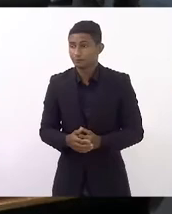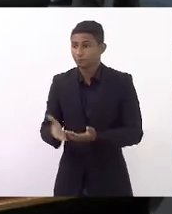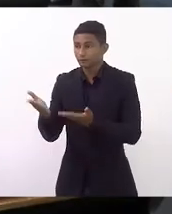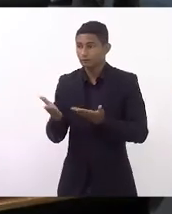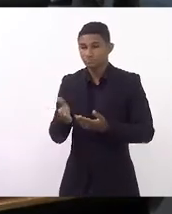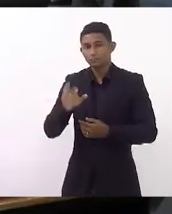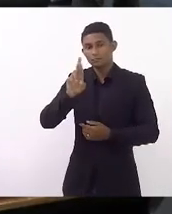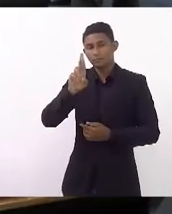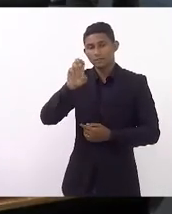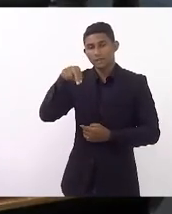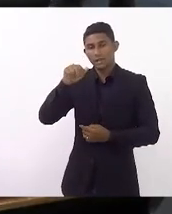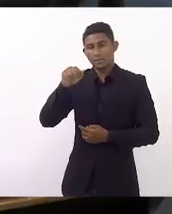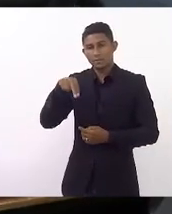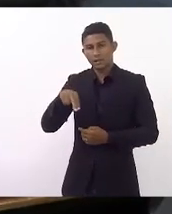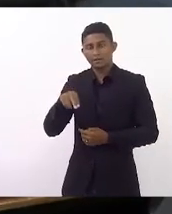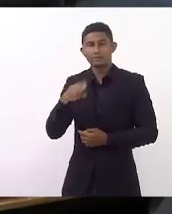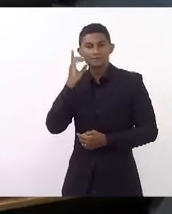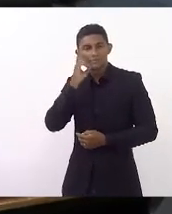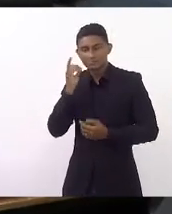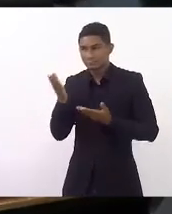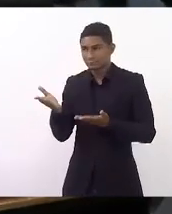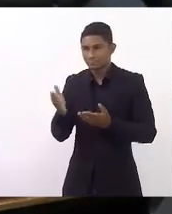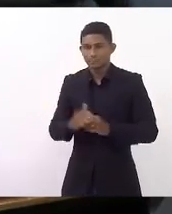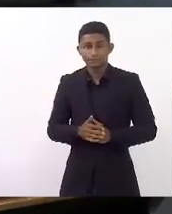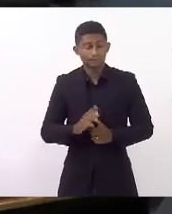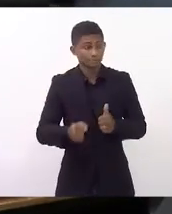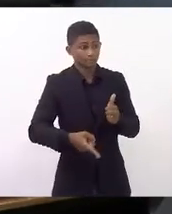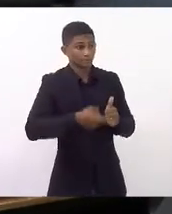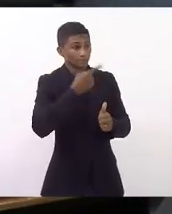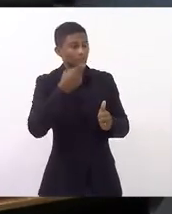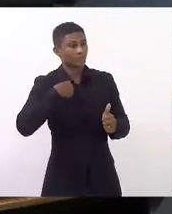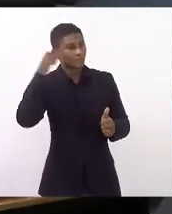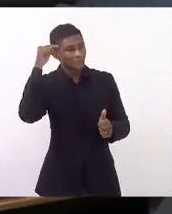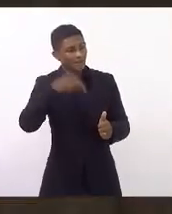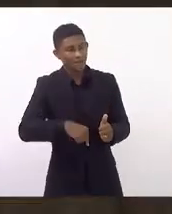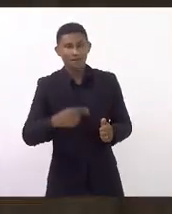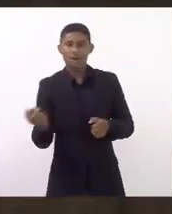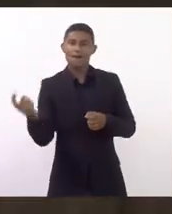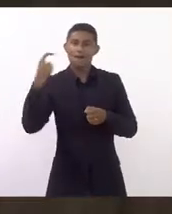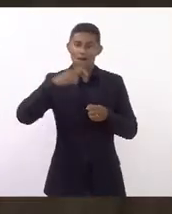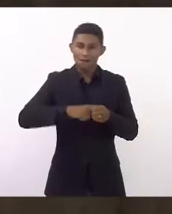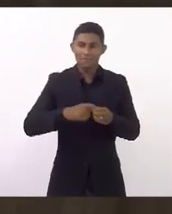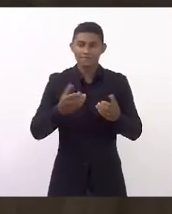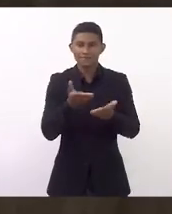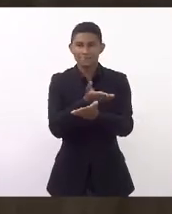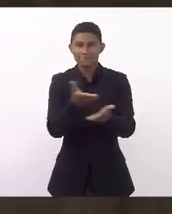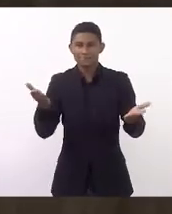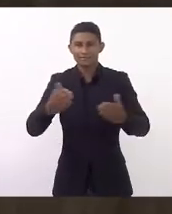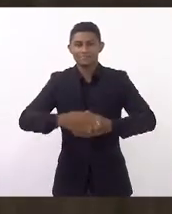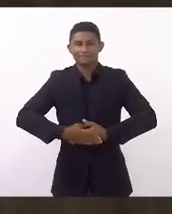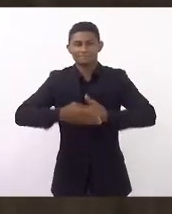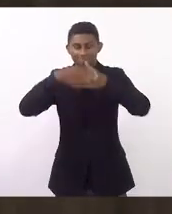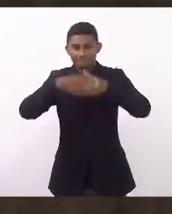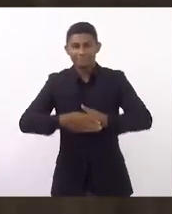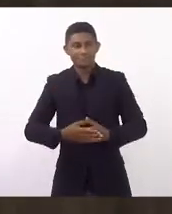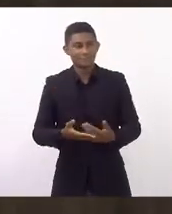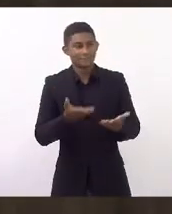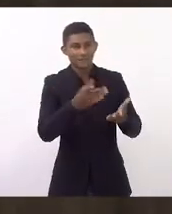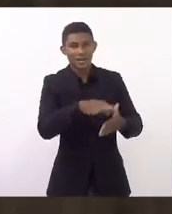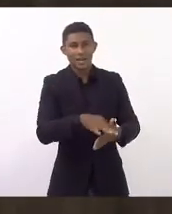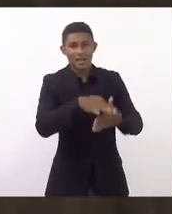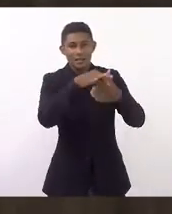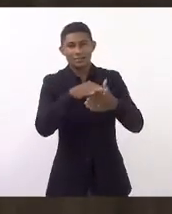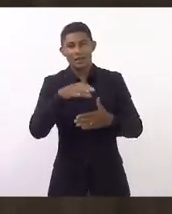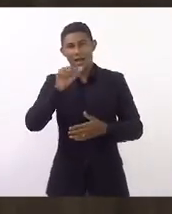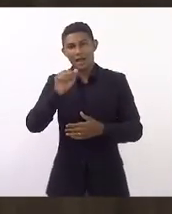Pacheco. Presidente, primeiro, uma honra estar de volta aqui, queria saudar Vossa Excelência, saudar meu eterno líder, Carlos